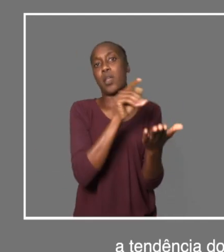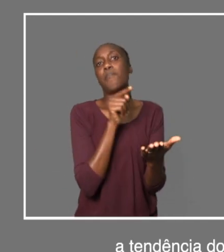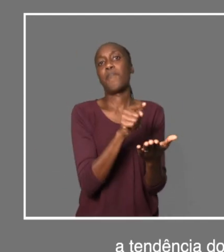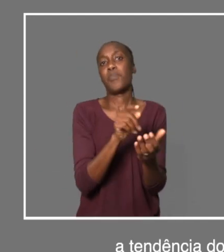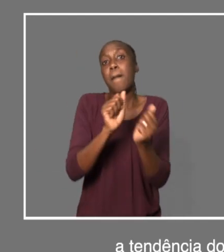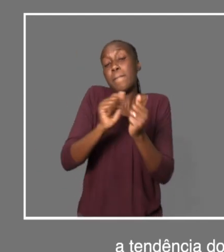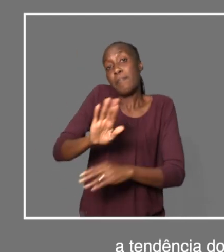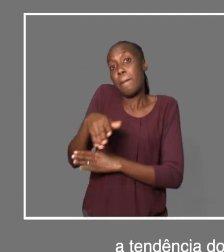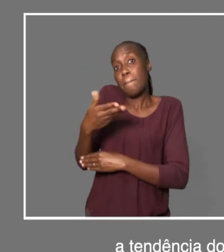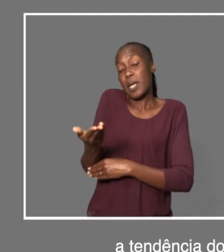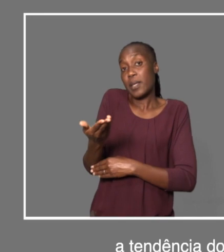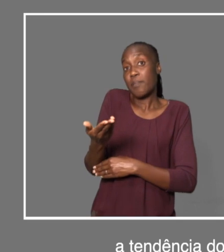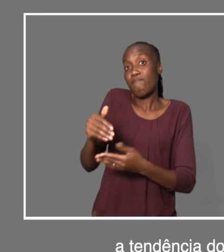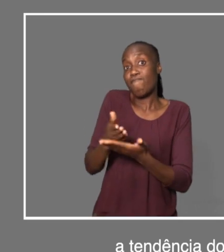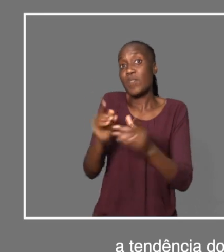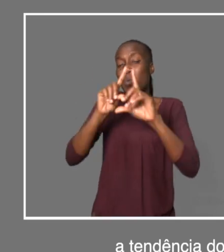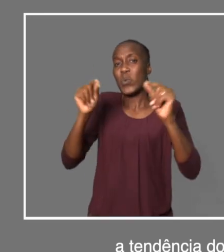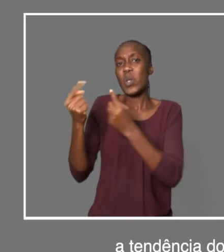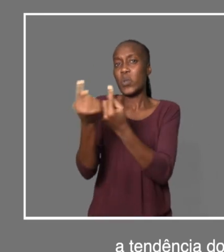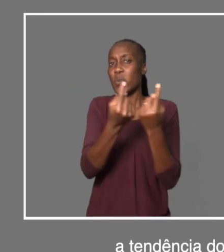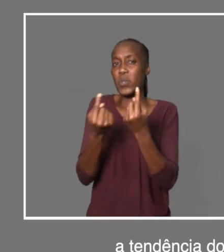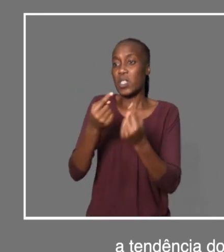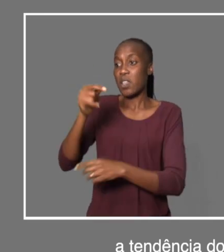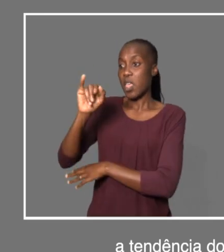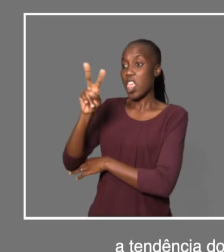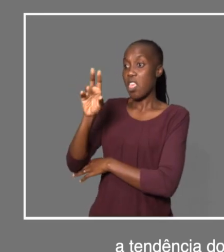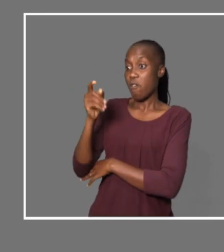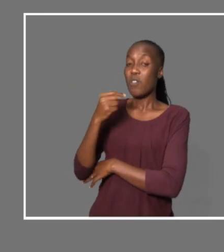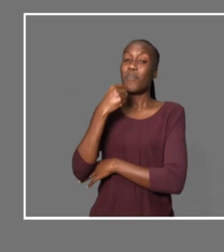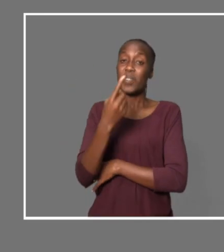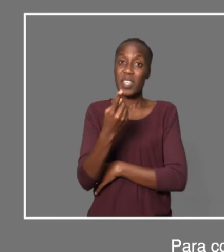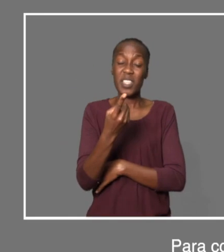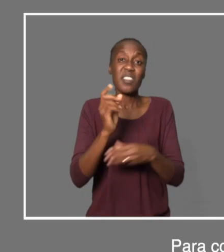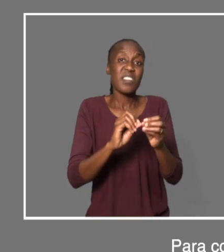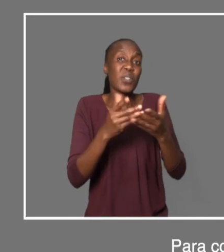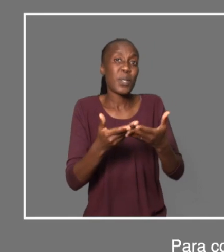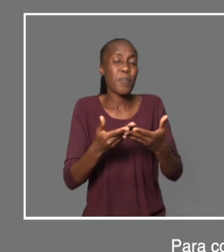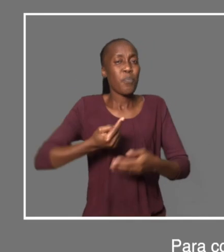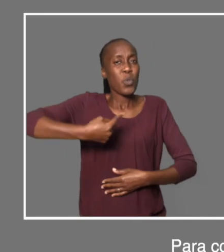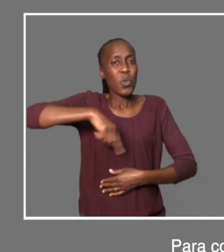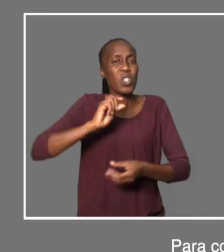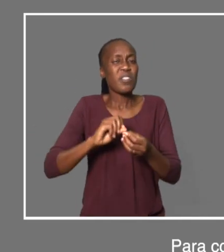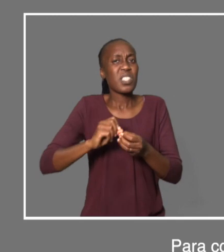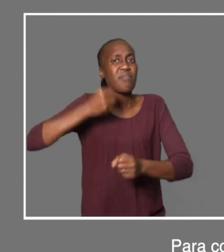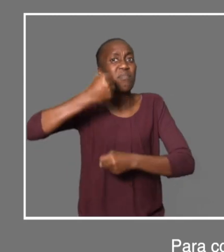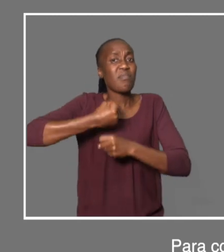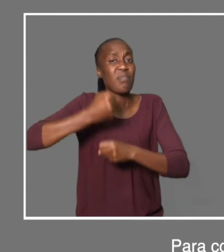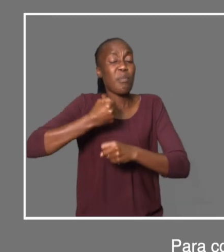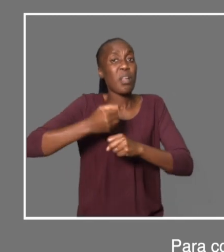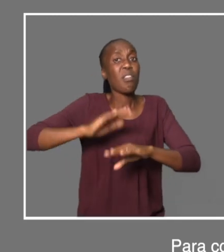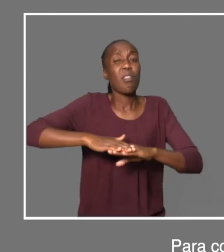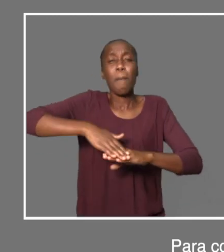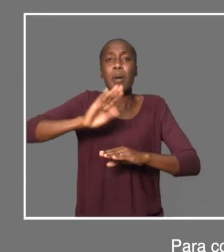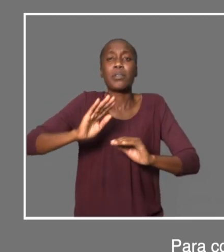recuar o nível das capturas escassez porque todos fazem atividades no mesmo sítio para contornar a situação e